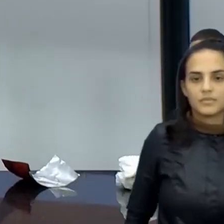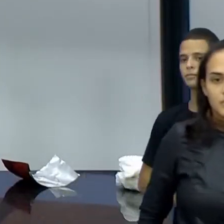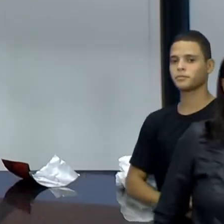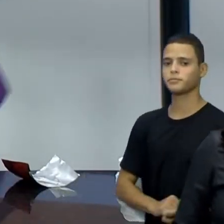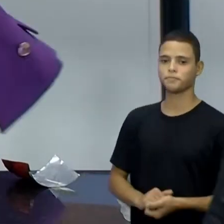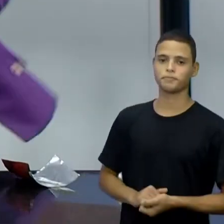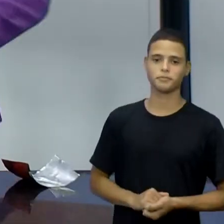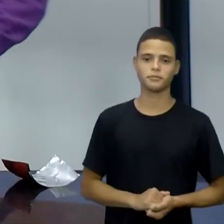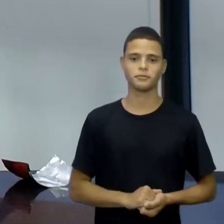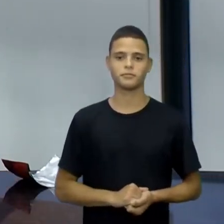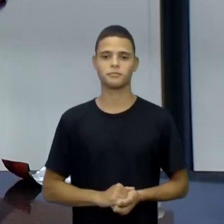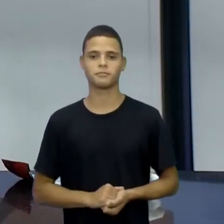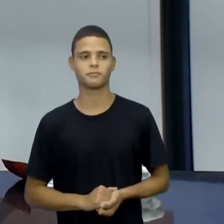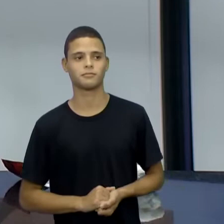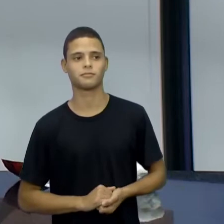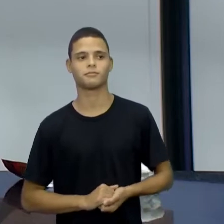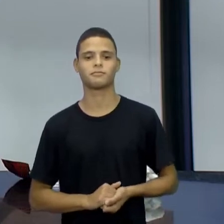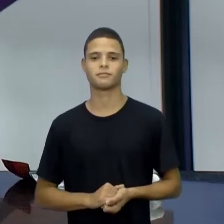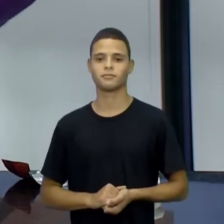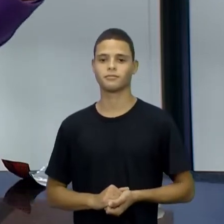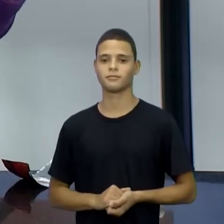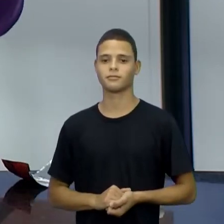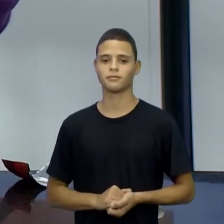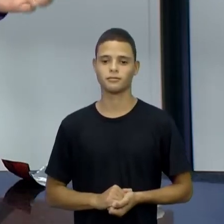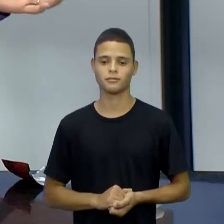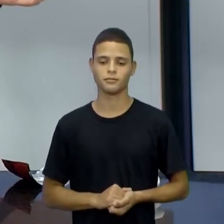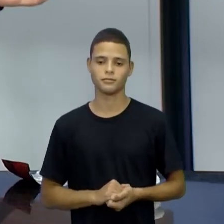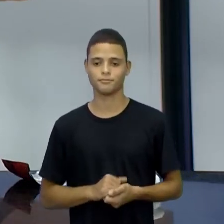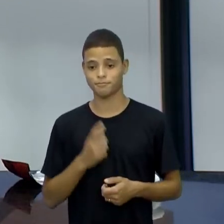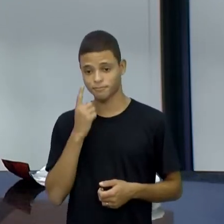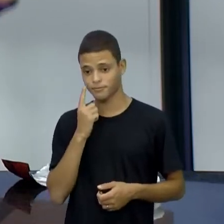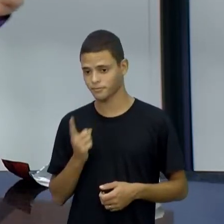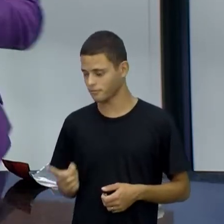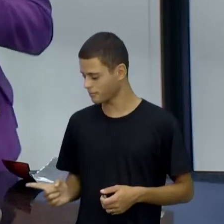Uhul! Eu amei, ó.